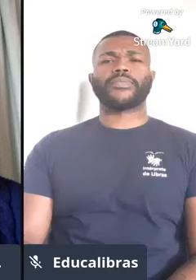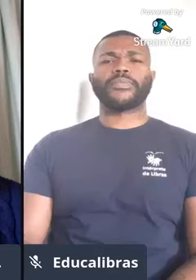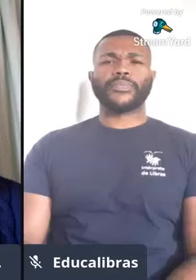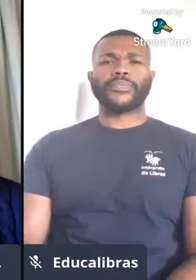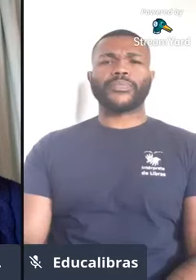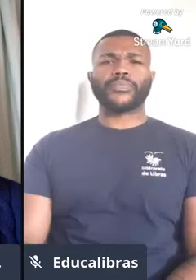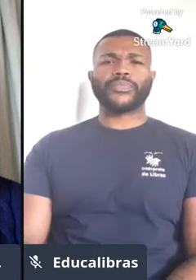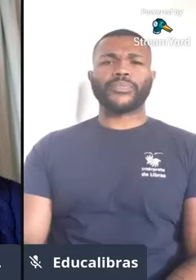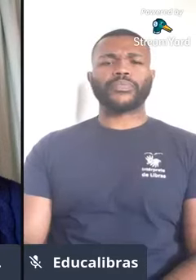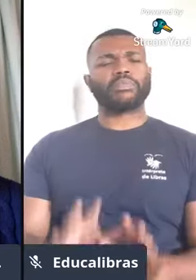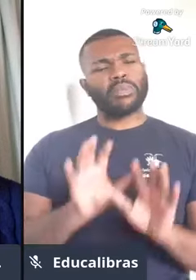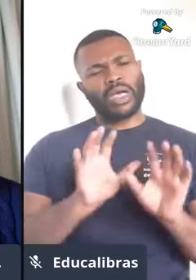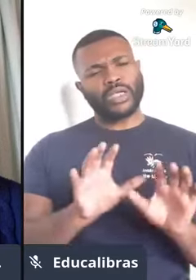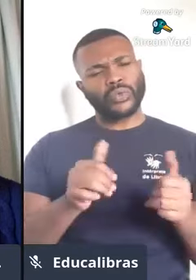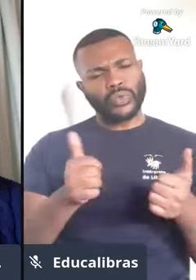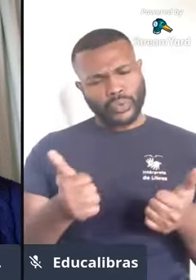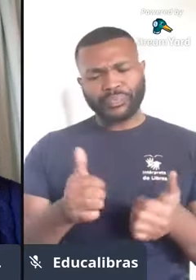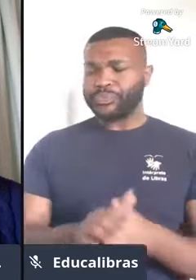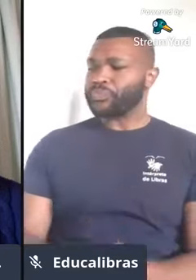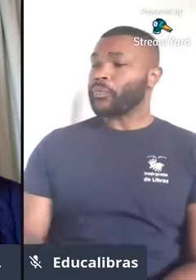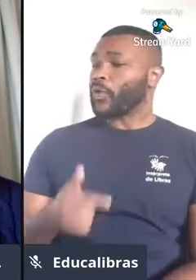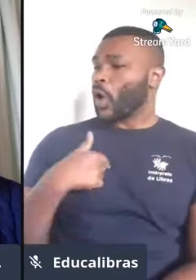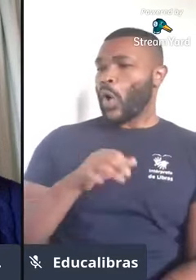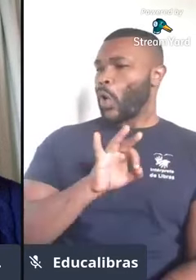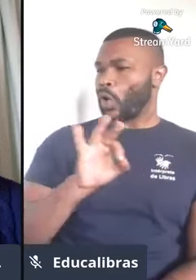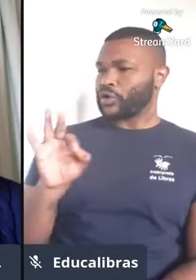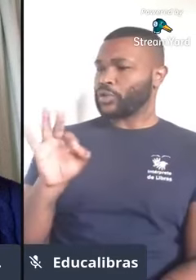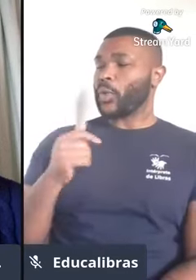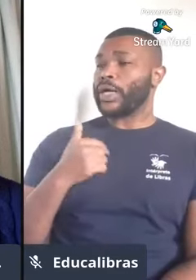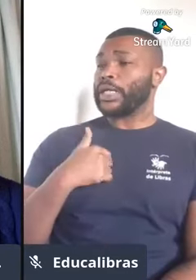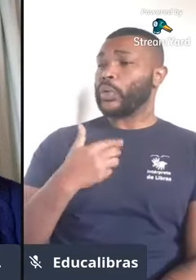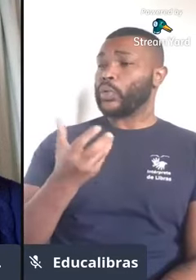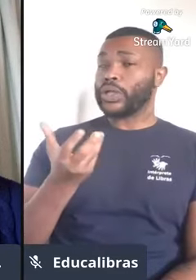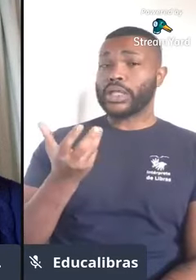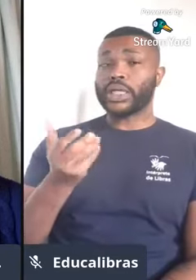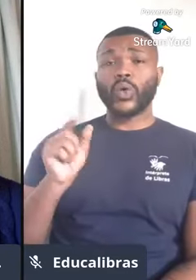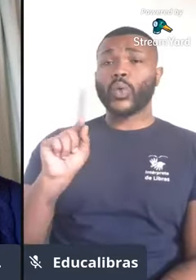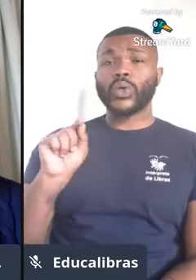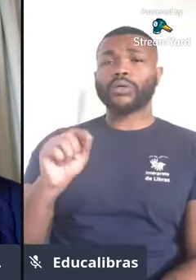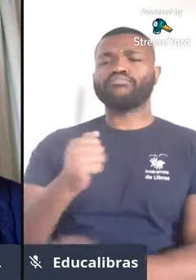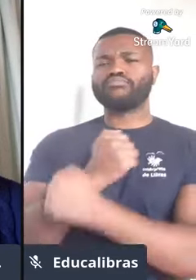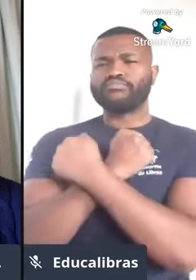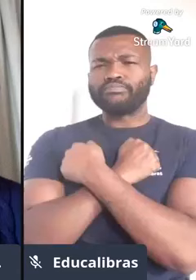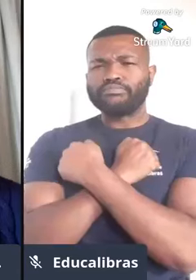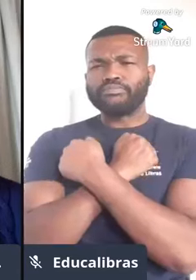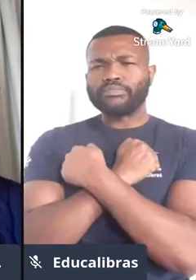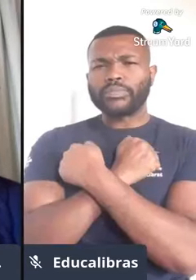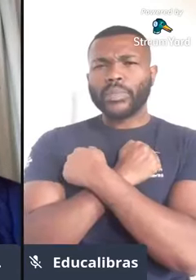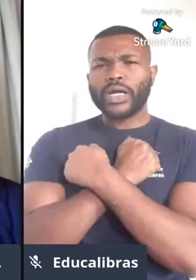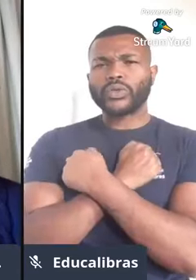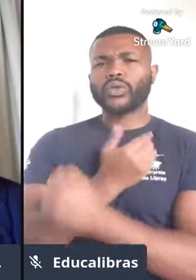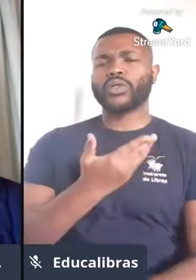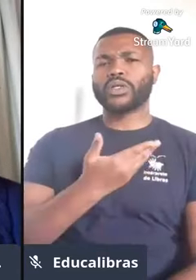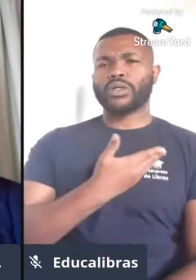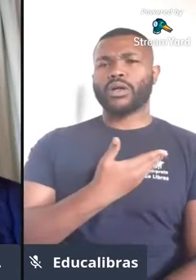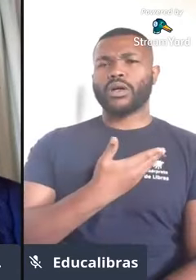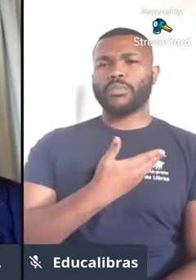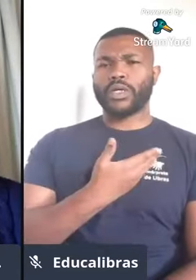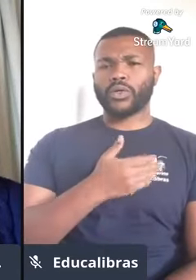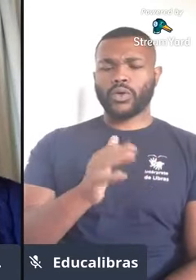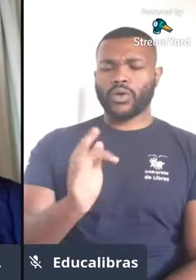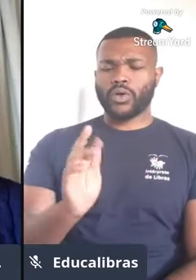É isso. Olha, eu queria, ótimo, eu queria dar um abraço aqui no nosso amigo Francisco